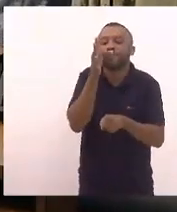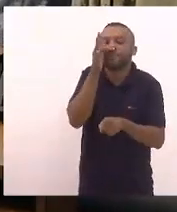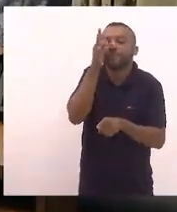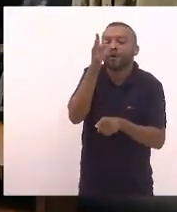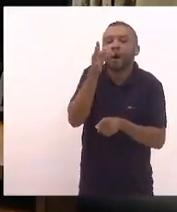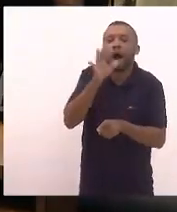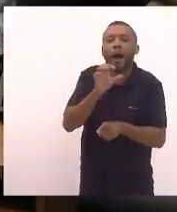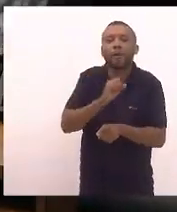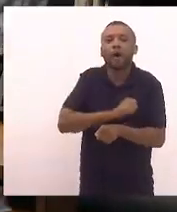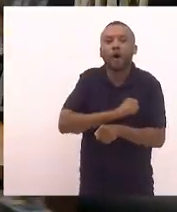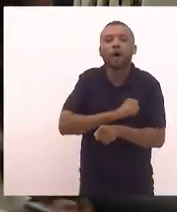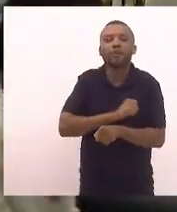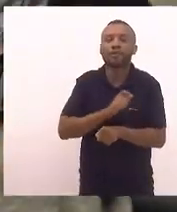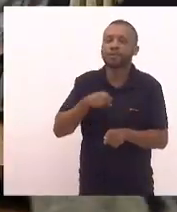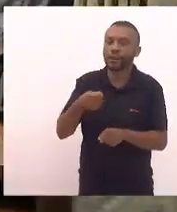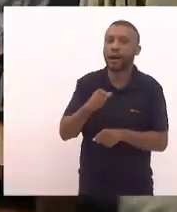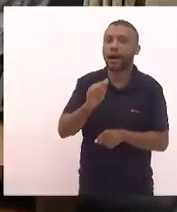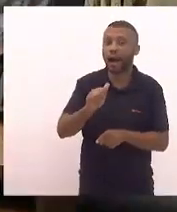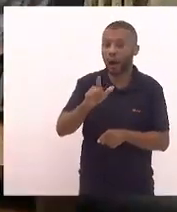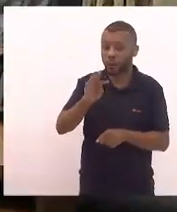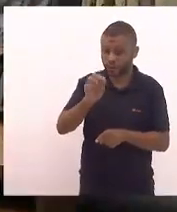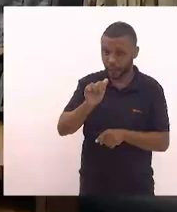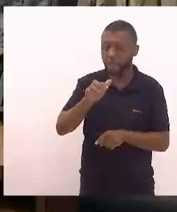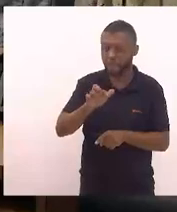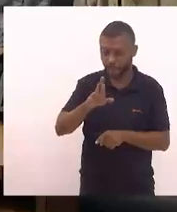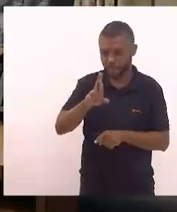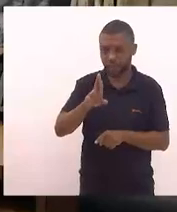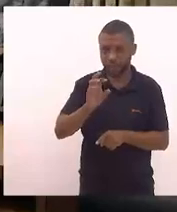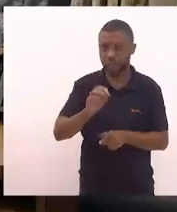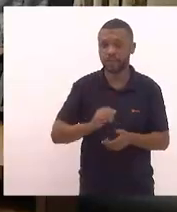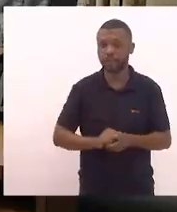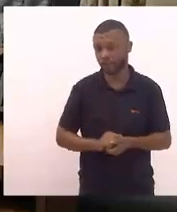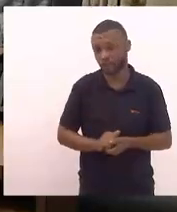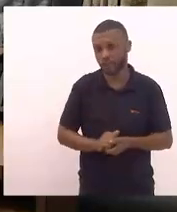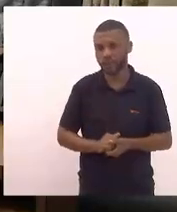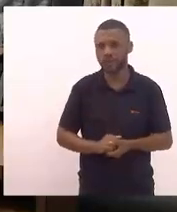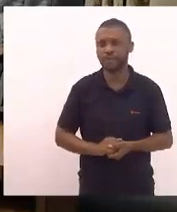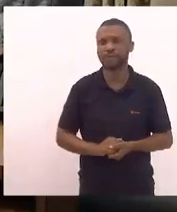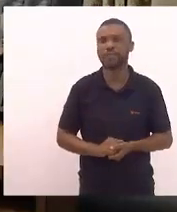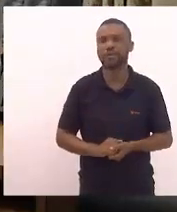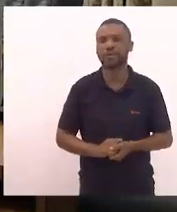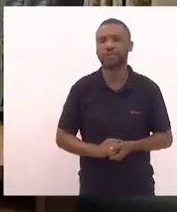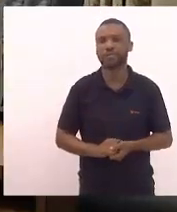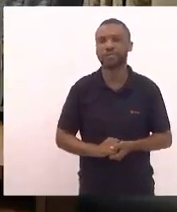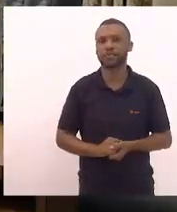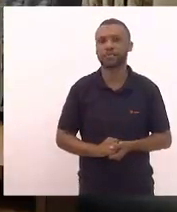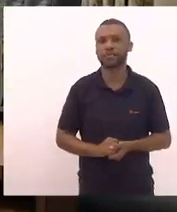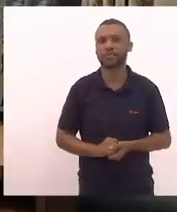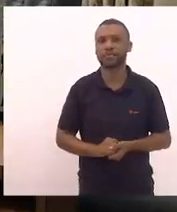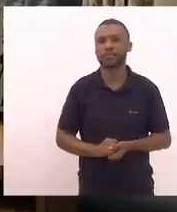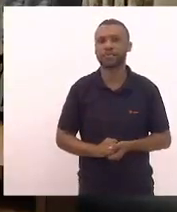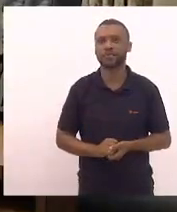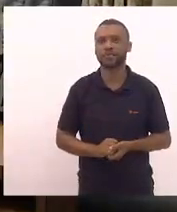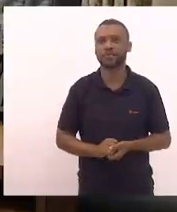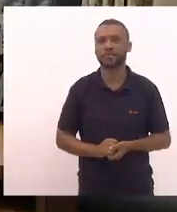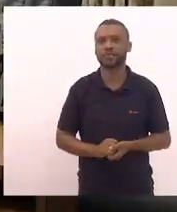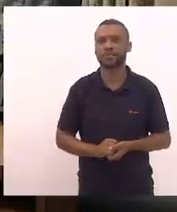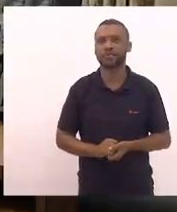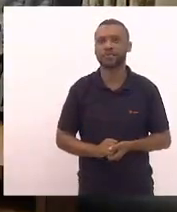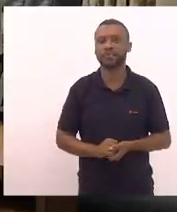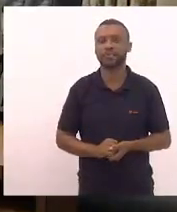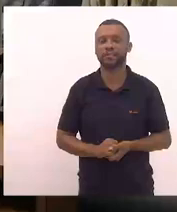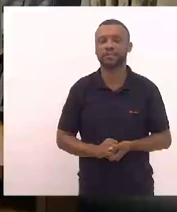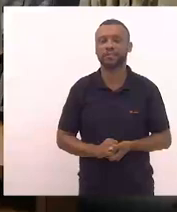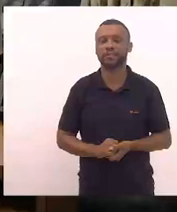de Altamir Carrilho, enquanto eu vou me dirigindo para a presidência